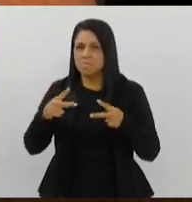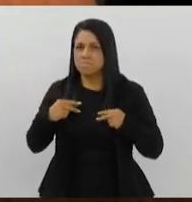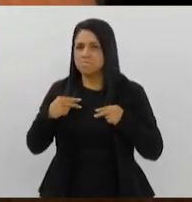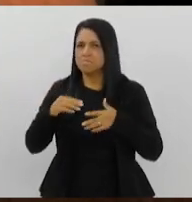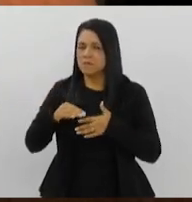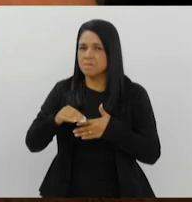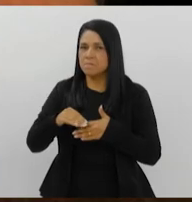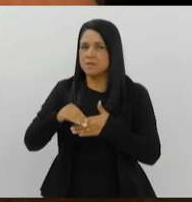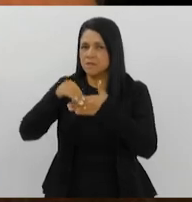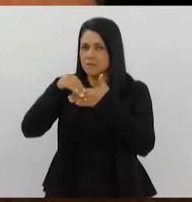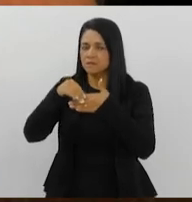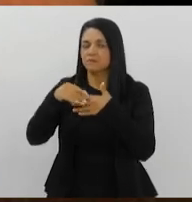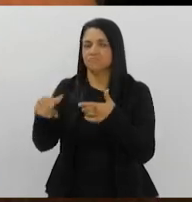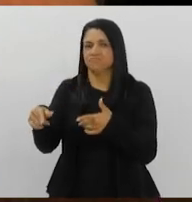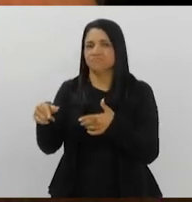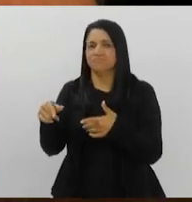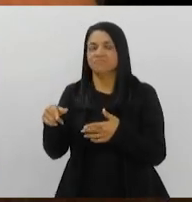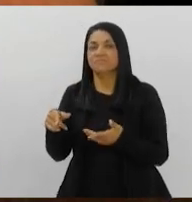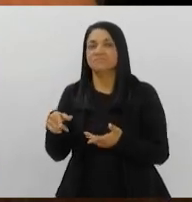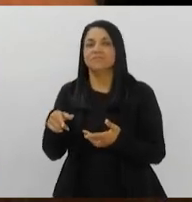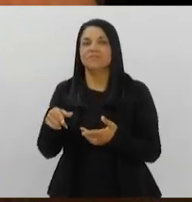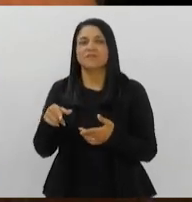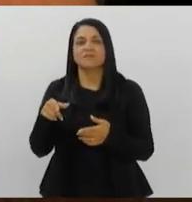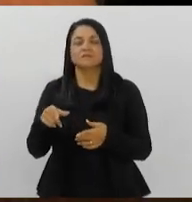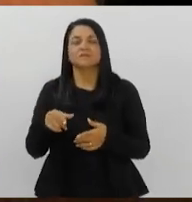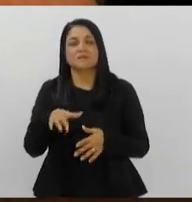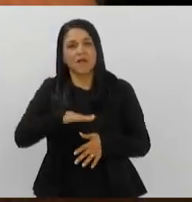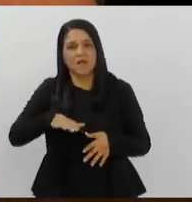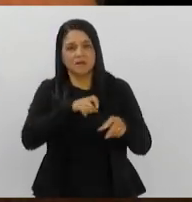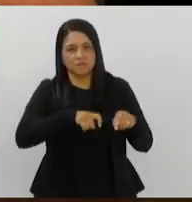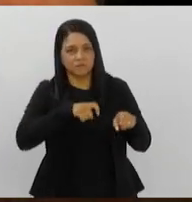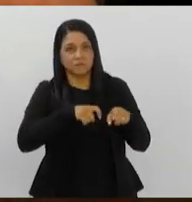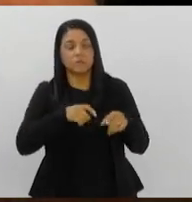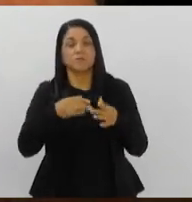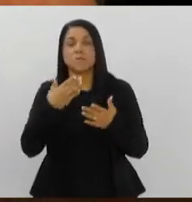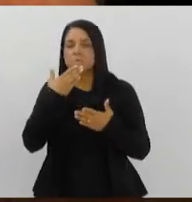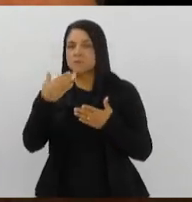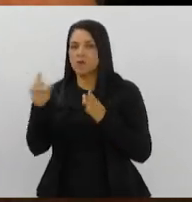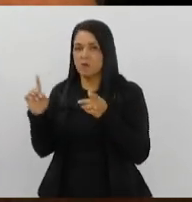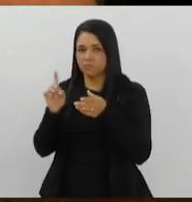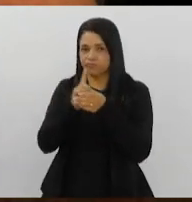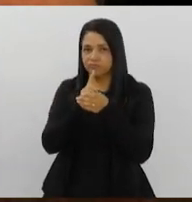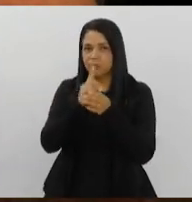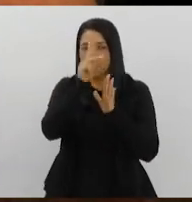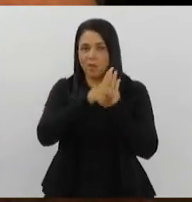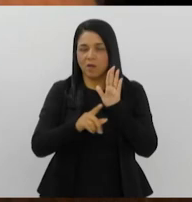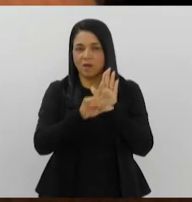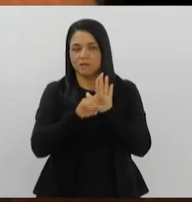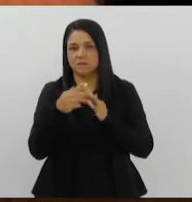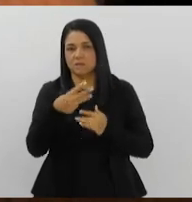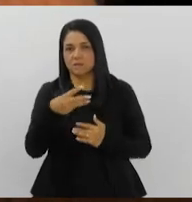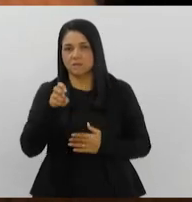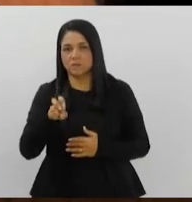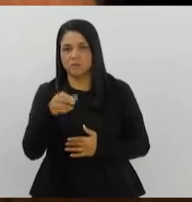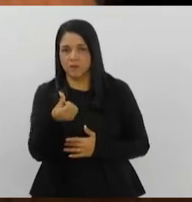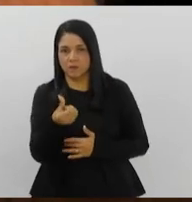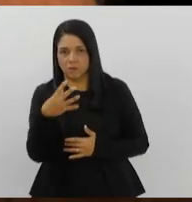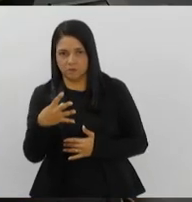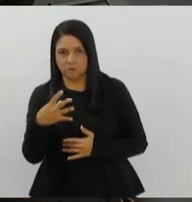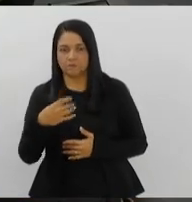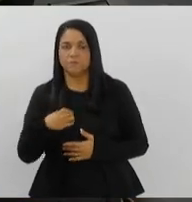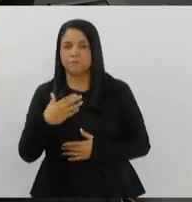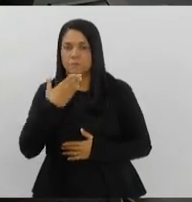agricultura. E pedir coautoria também, o presidente, do projeto de lei 3564.